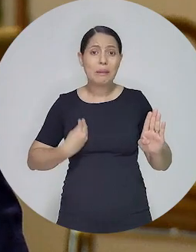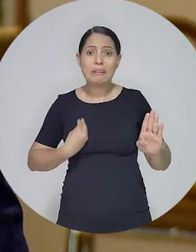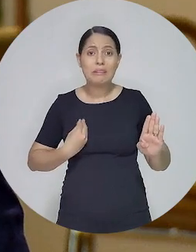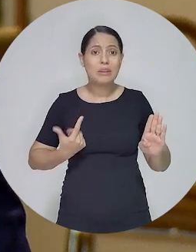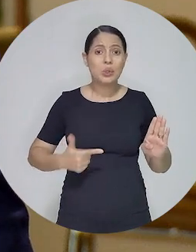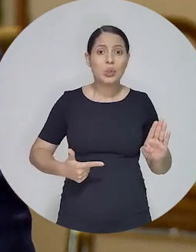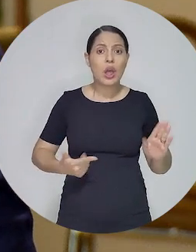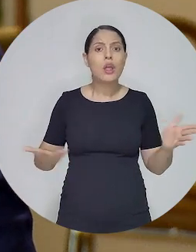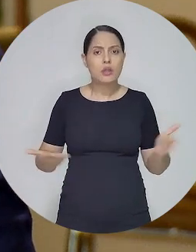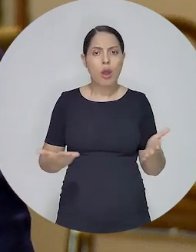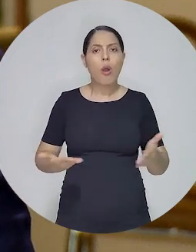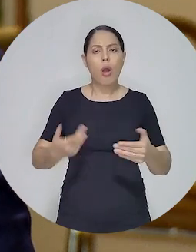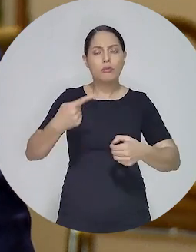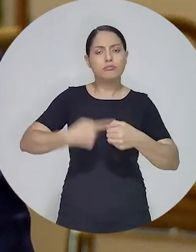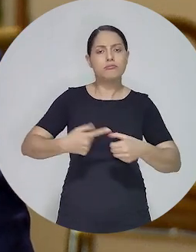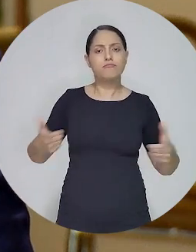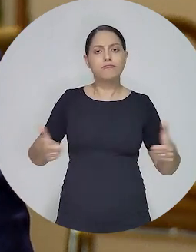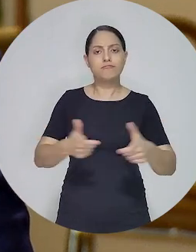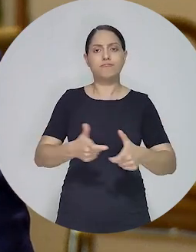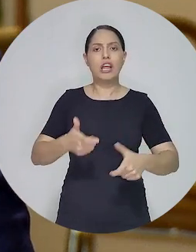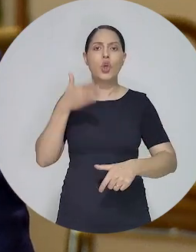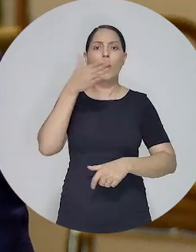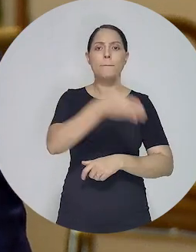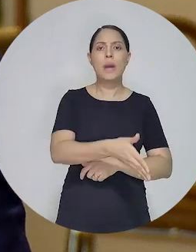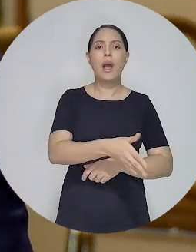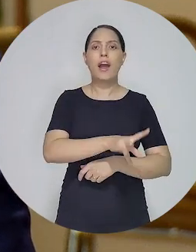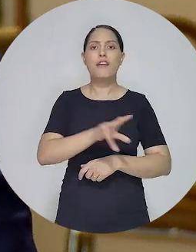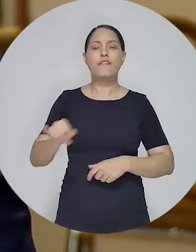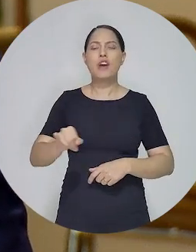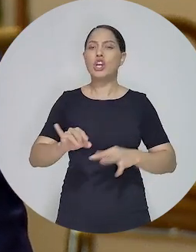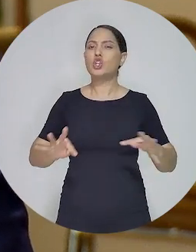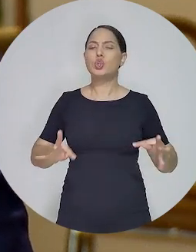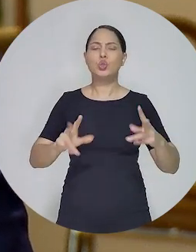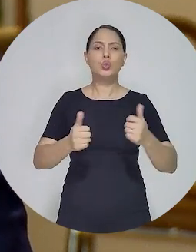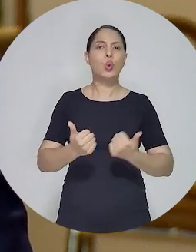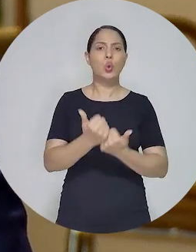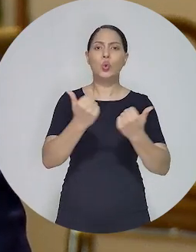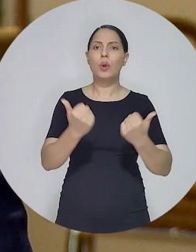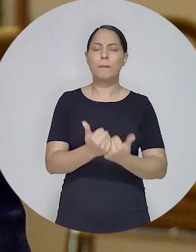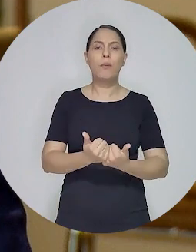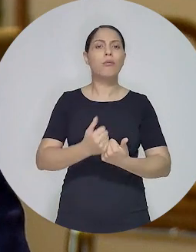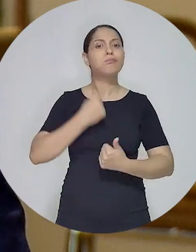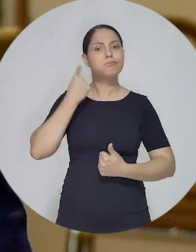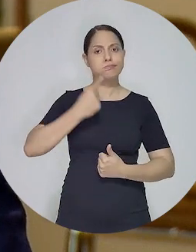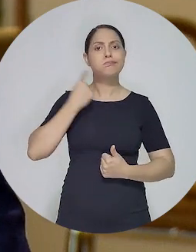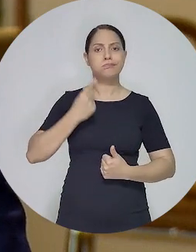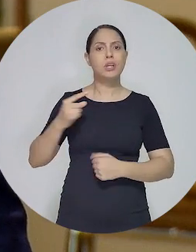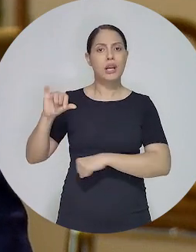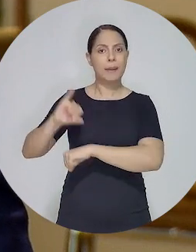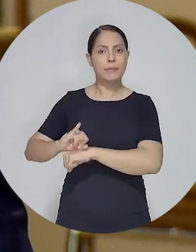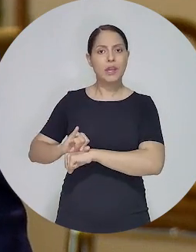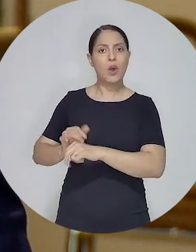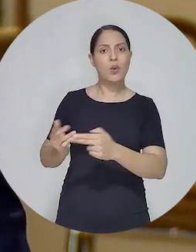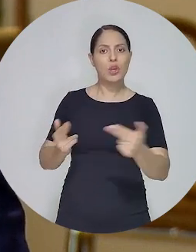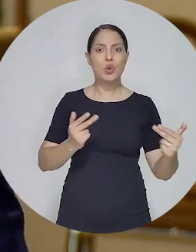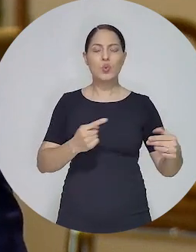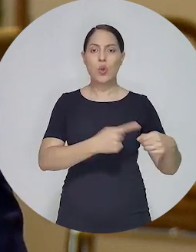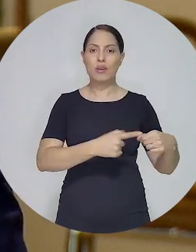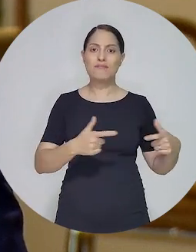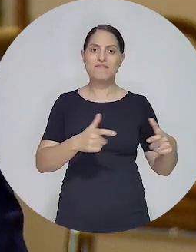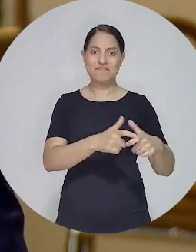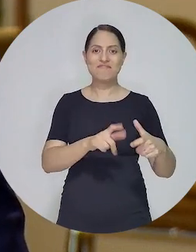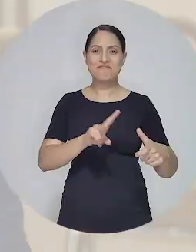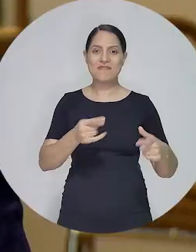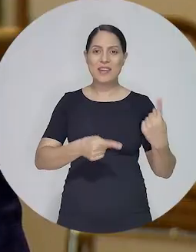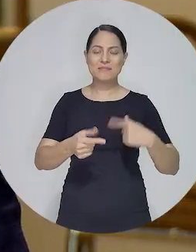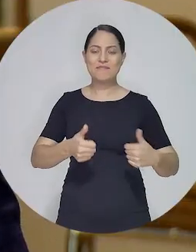interiorizar a advocacia, fazer esse resgate com a advocacia do interior e levar à advocacia do interior todos os benefícios que gozam os advogados das